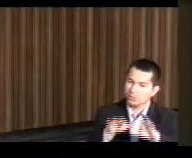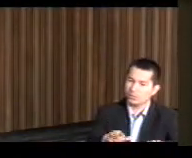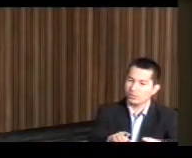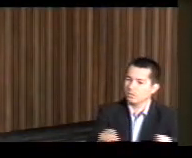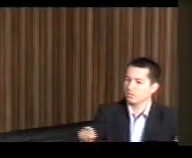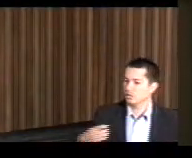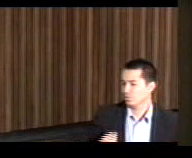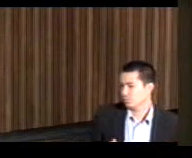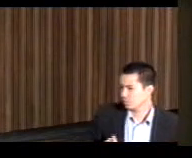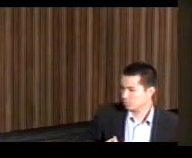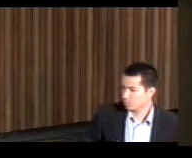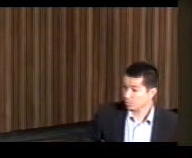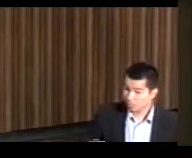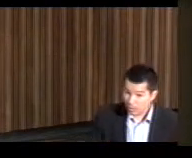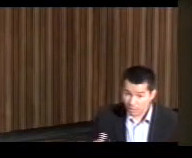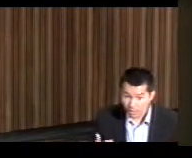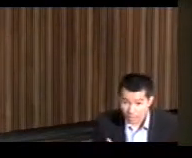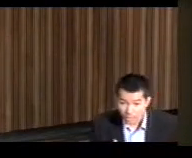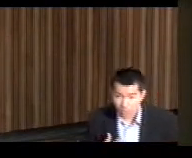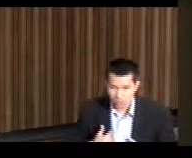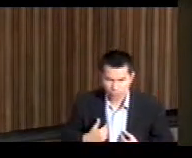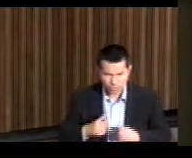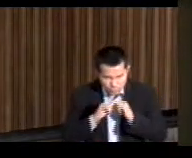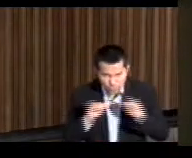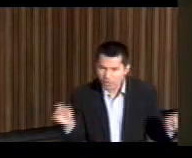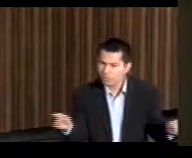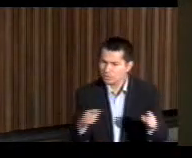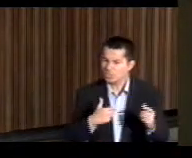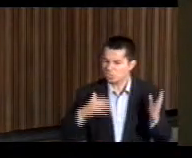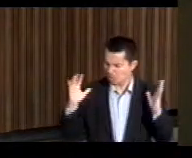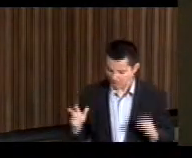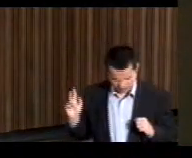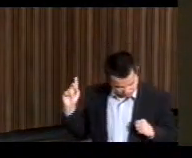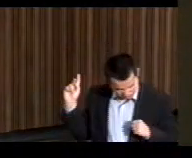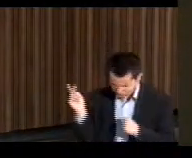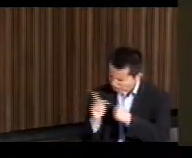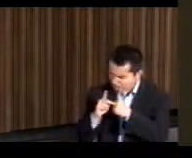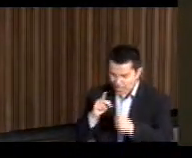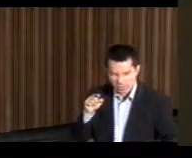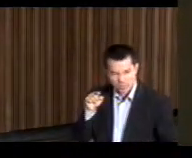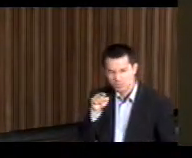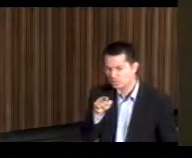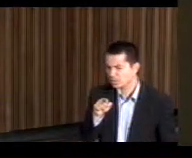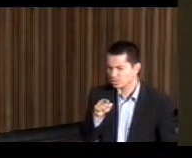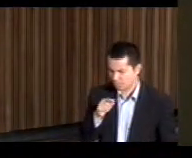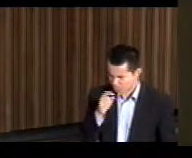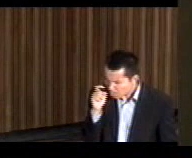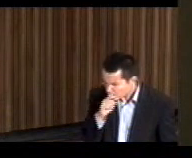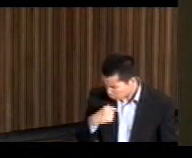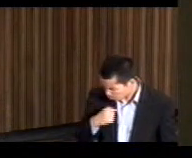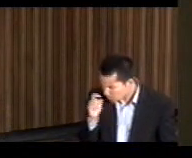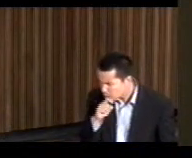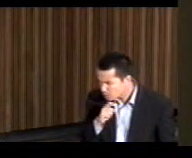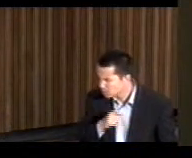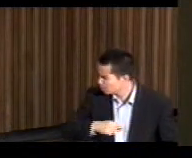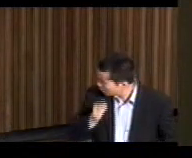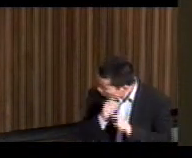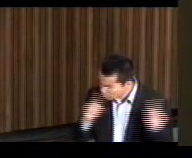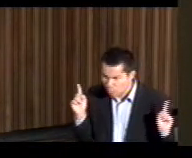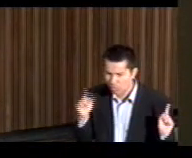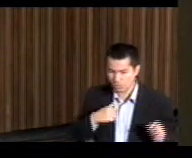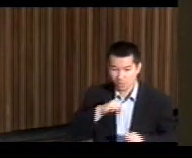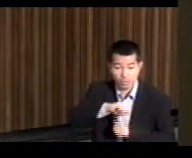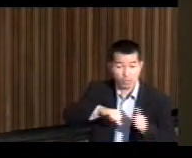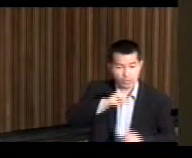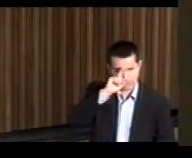Mas eu estou dizendo que assinei um pacto com você. E eu não minto. Eu não vou mudar